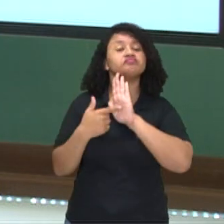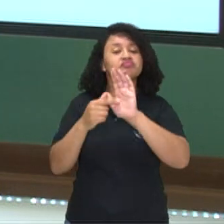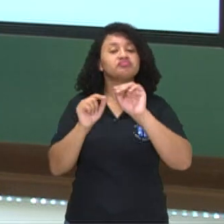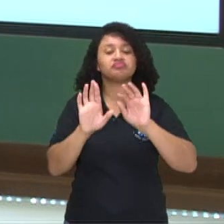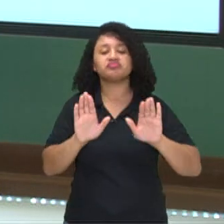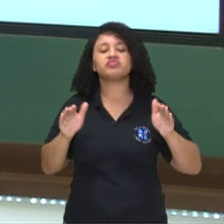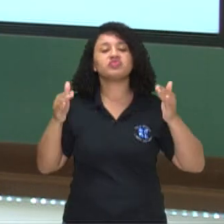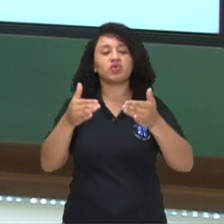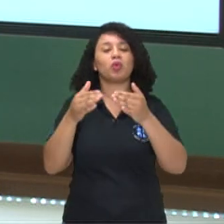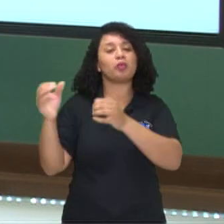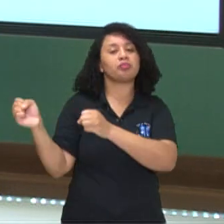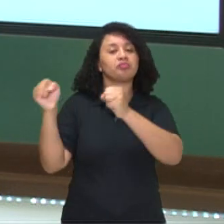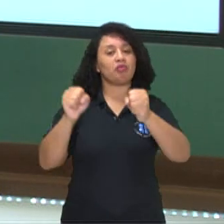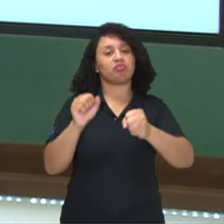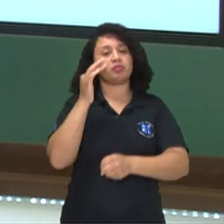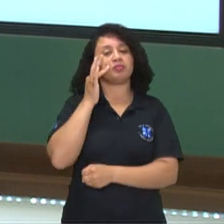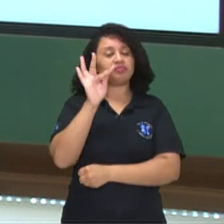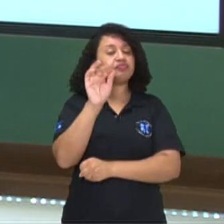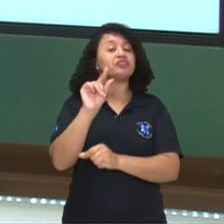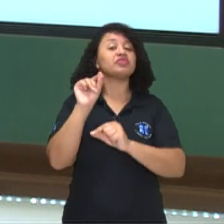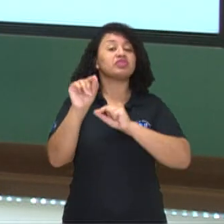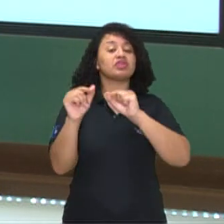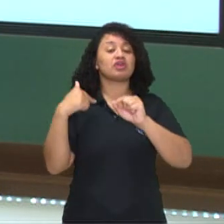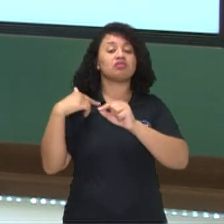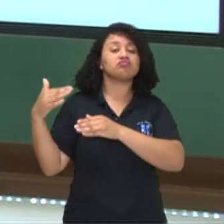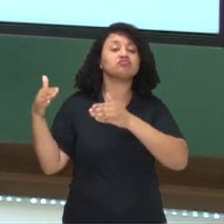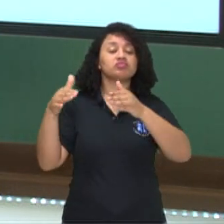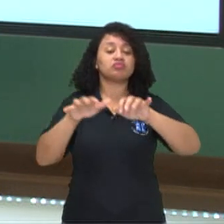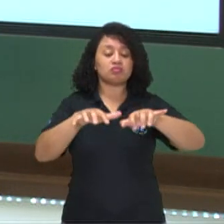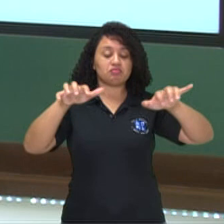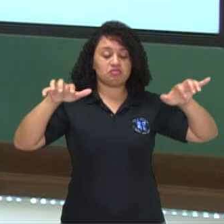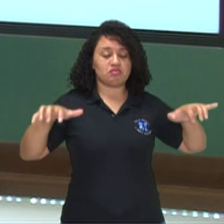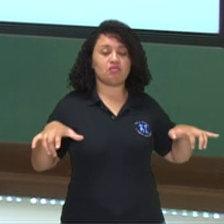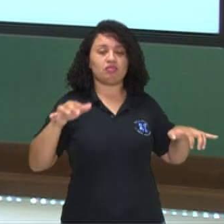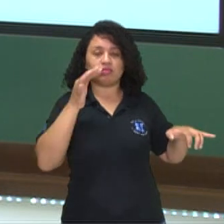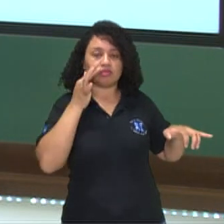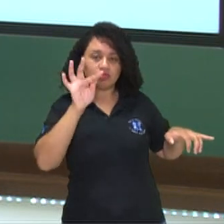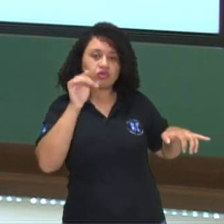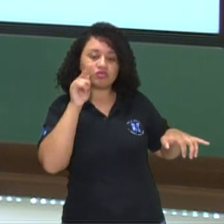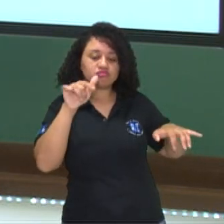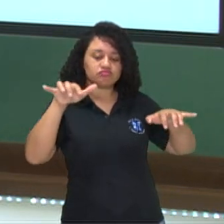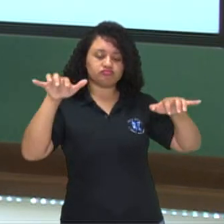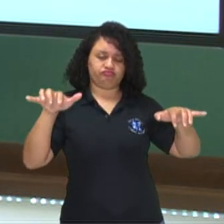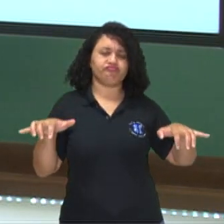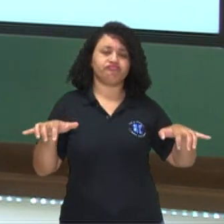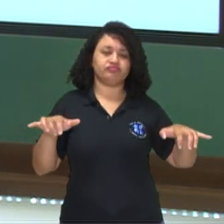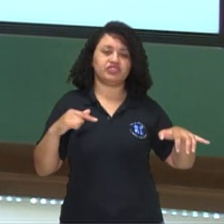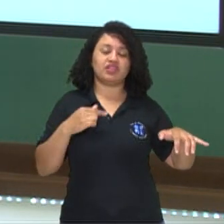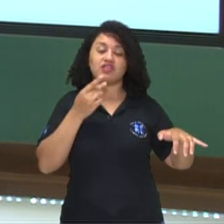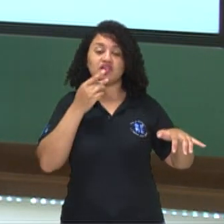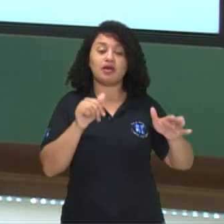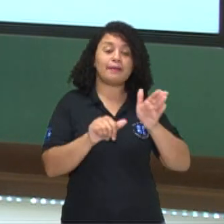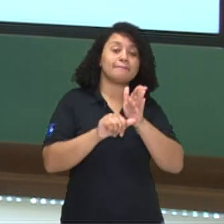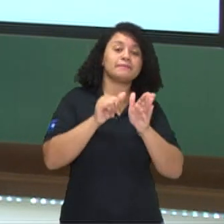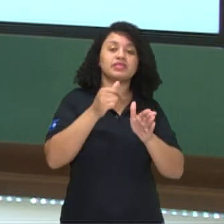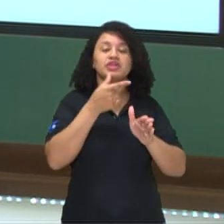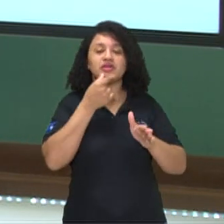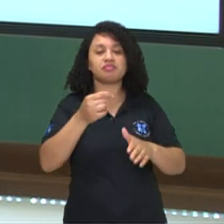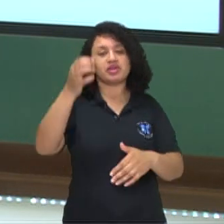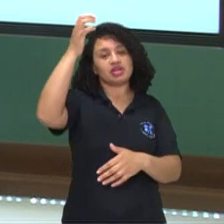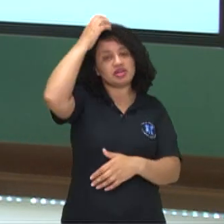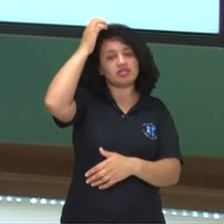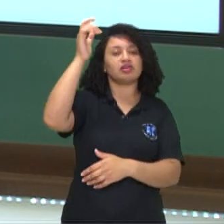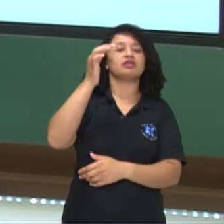na França, quem vai centralizar essa monarquia francesa e assumir o trono, considerado aí o primeiro rei da França